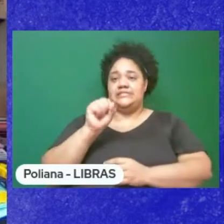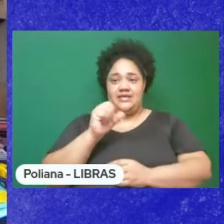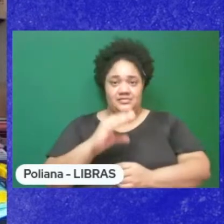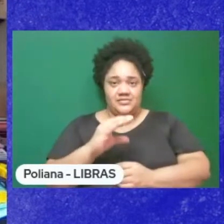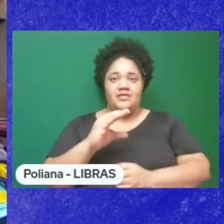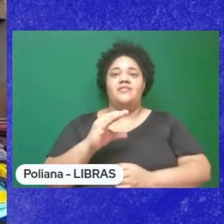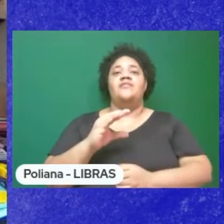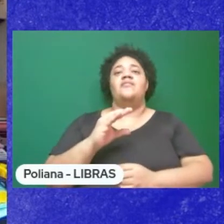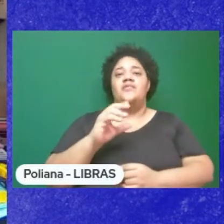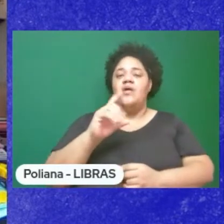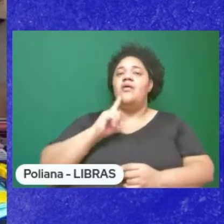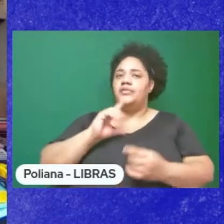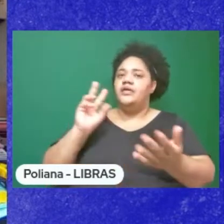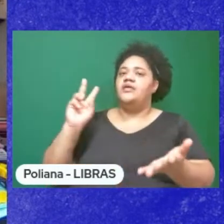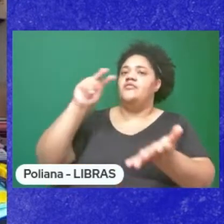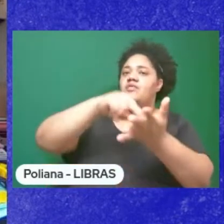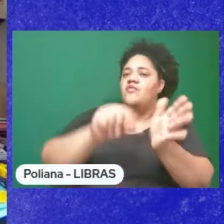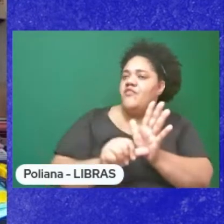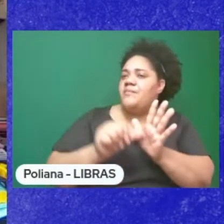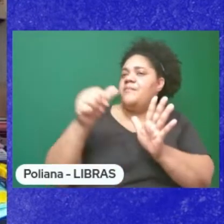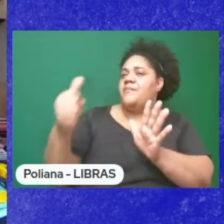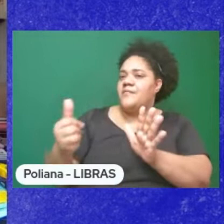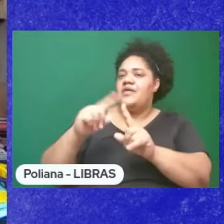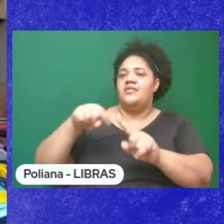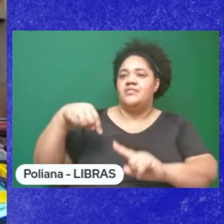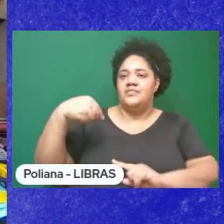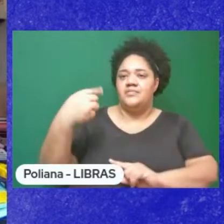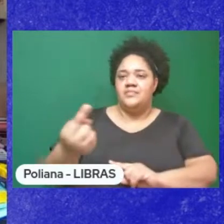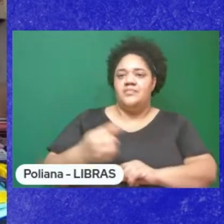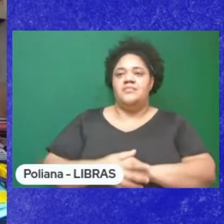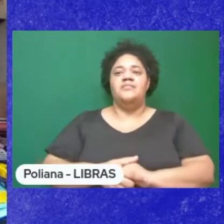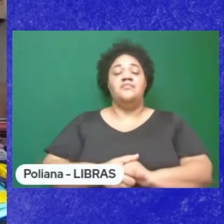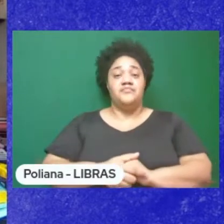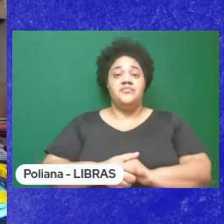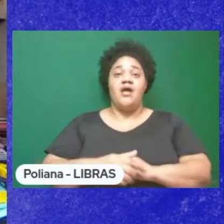uma sessão presencial, foi a primeira, inclusive, depois de quase 2 anos do filme circulando.